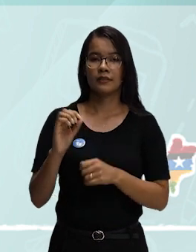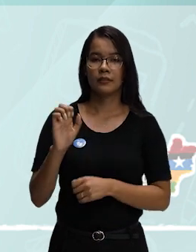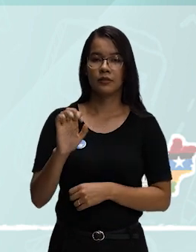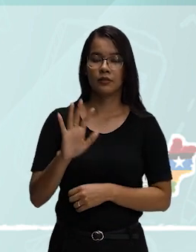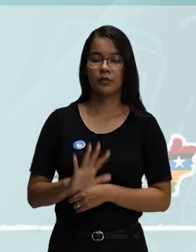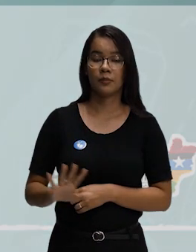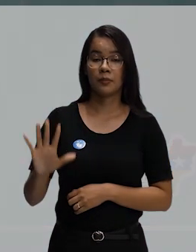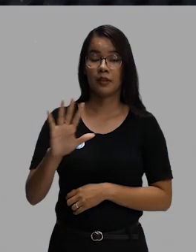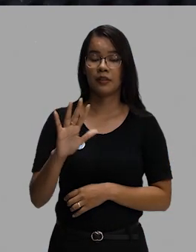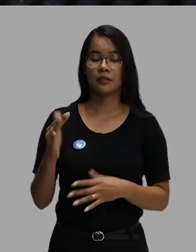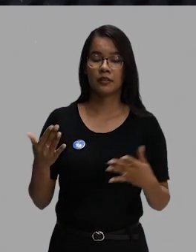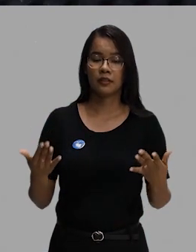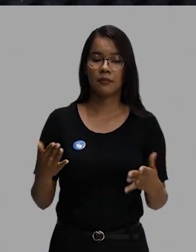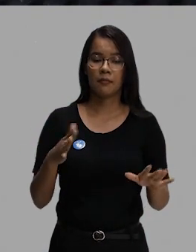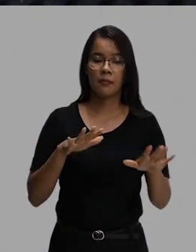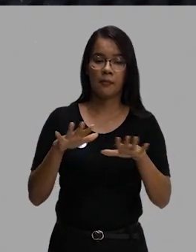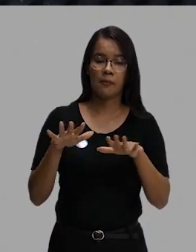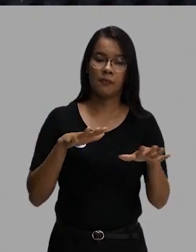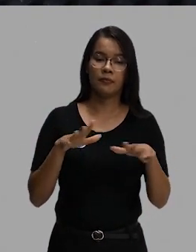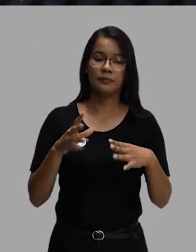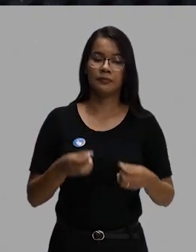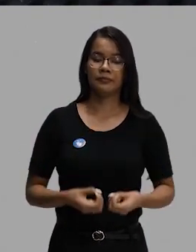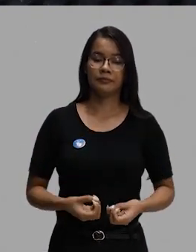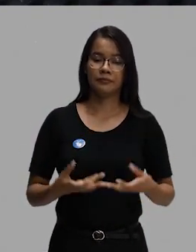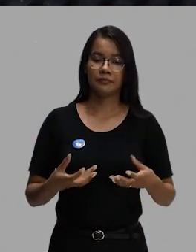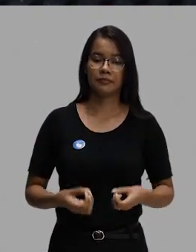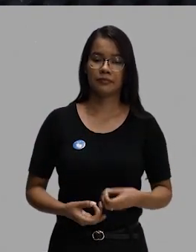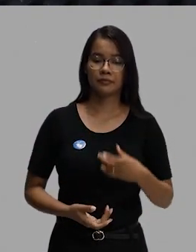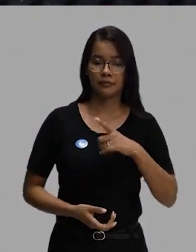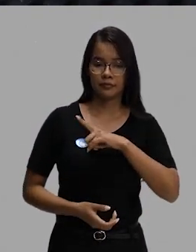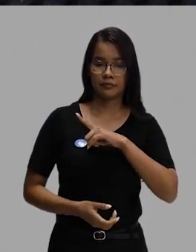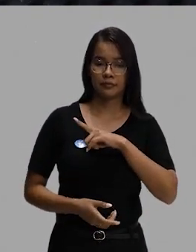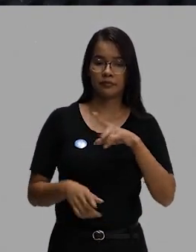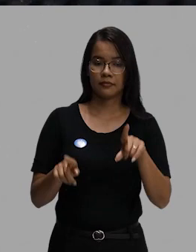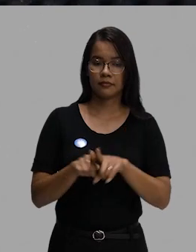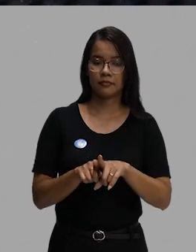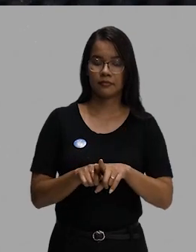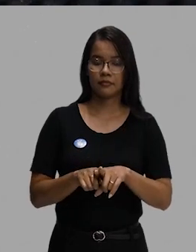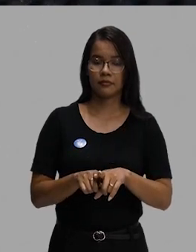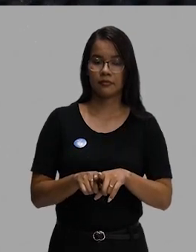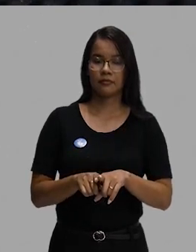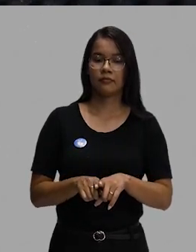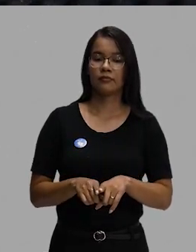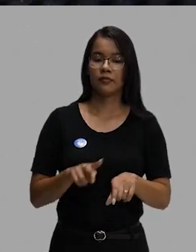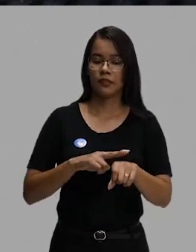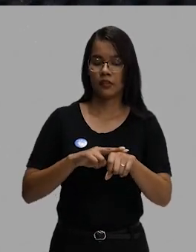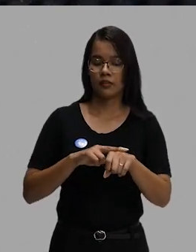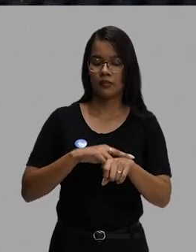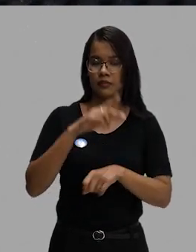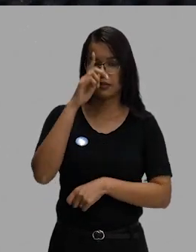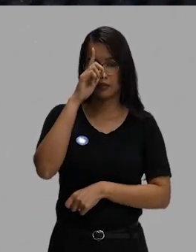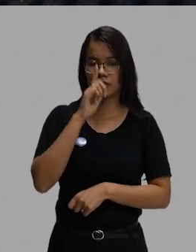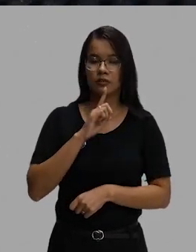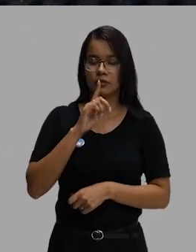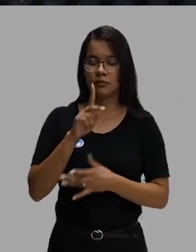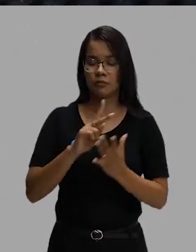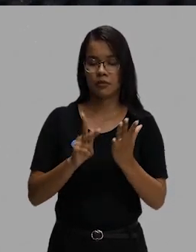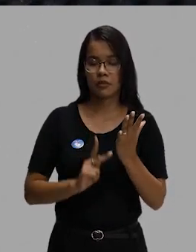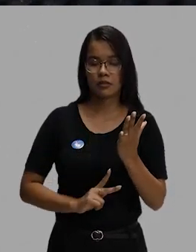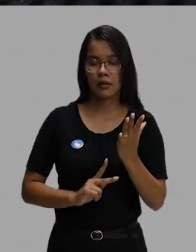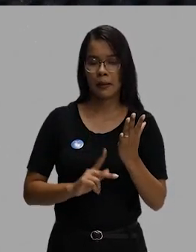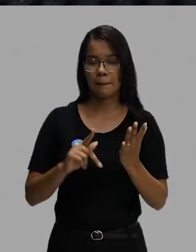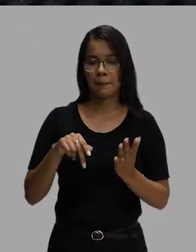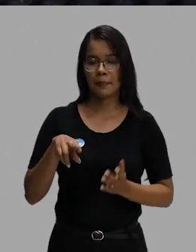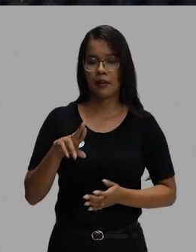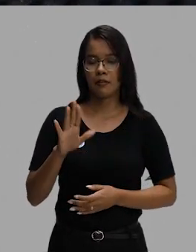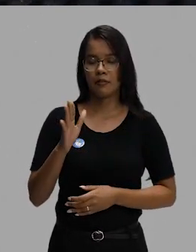movimento esses manifestos, né? Tem também ainda o verde e amarelo. Então, tem um movimento de poesia Pau-Brasil, que é